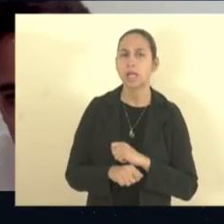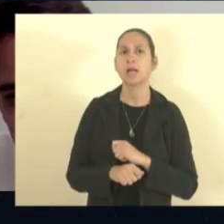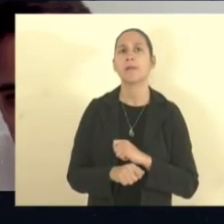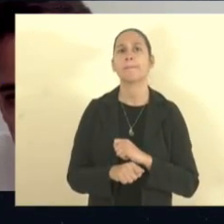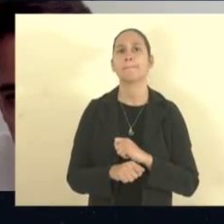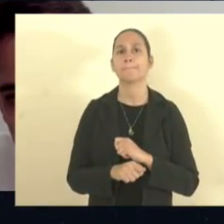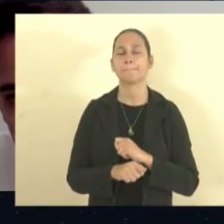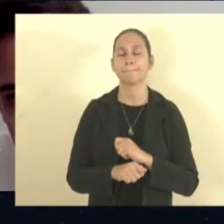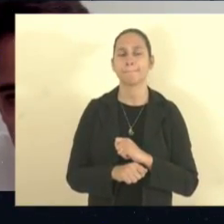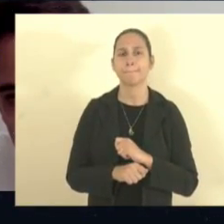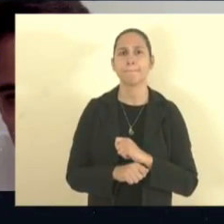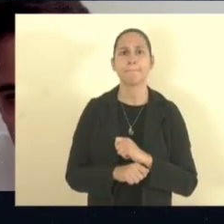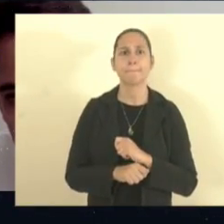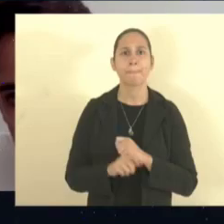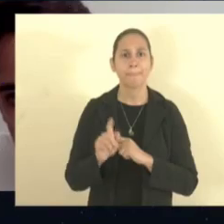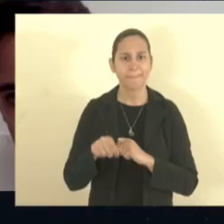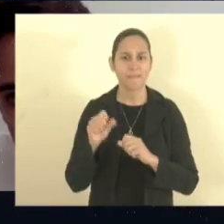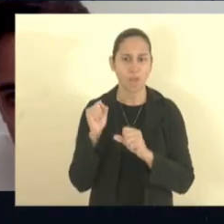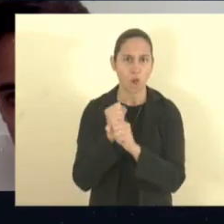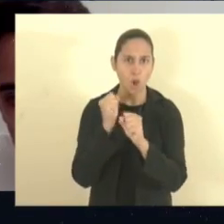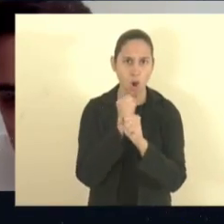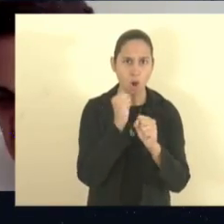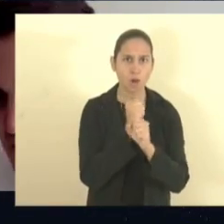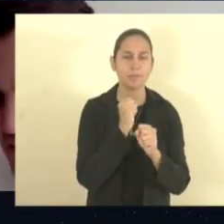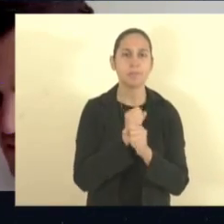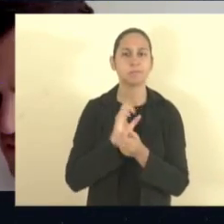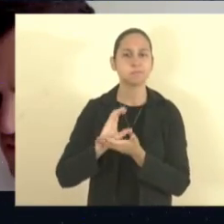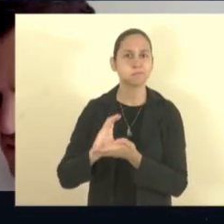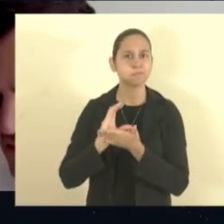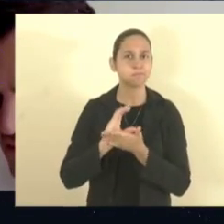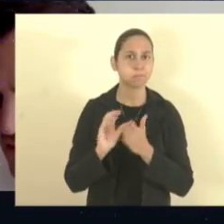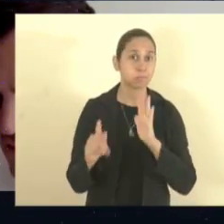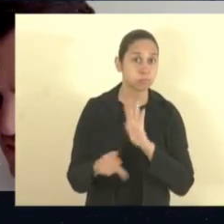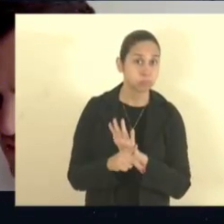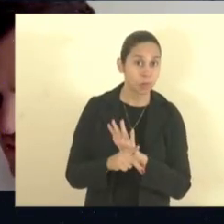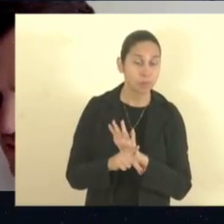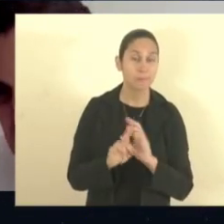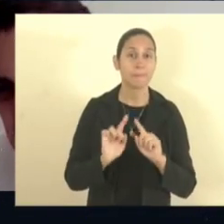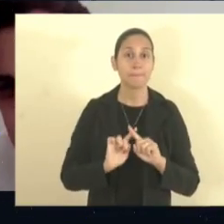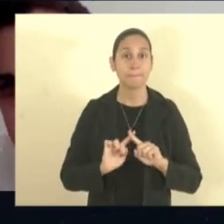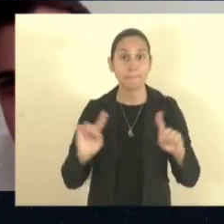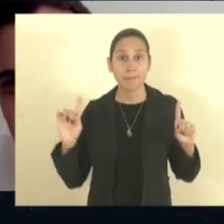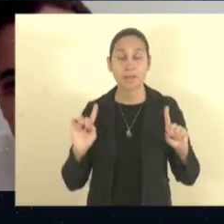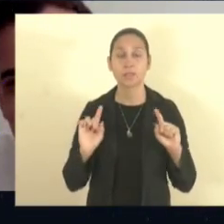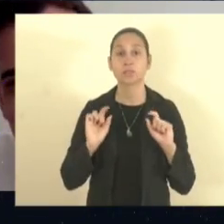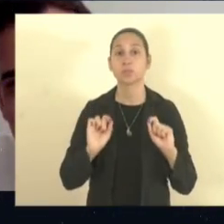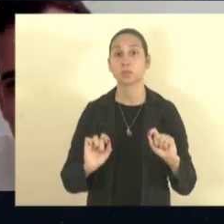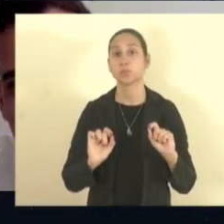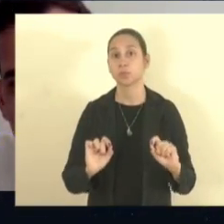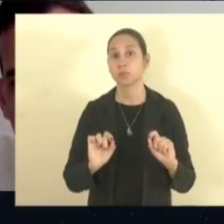fazer essas obras com recurso próprio, tá? Preferindo, obviamente,